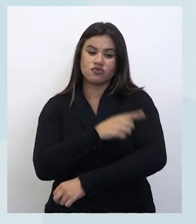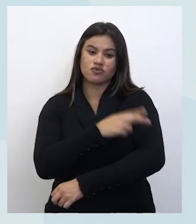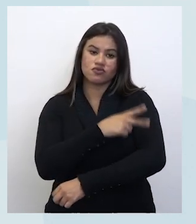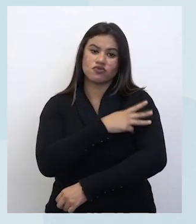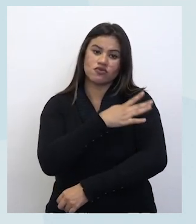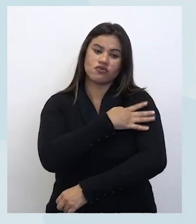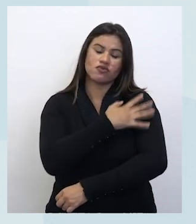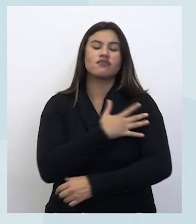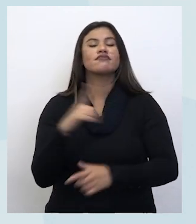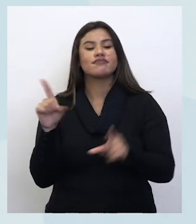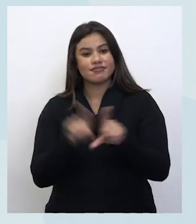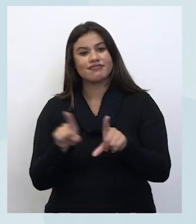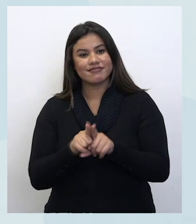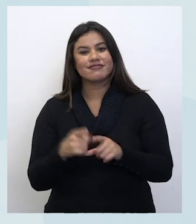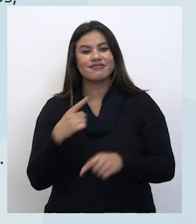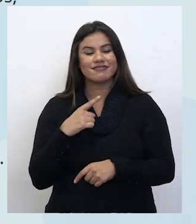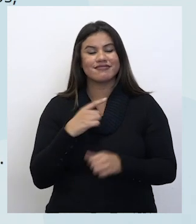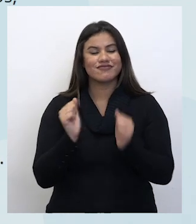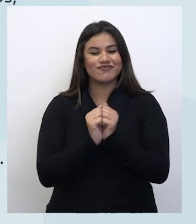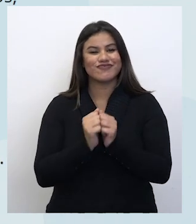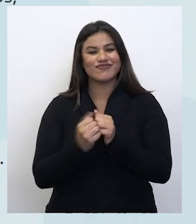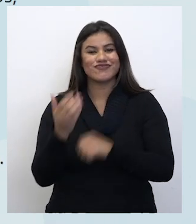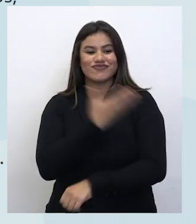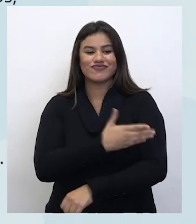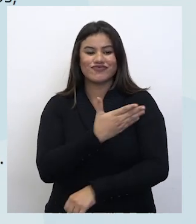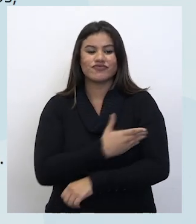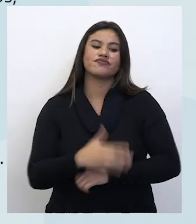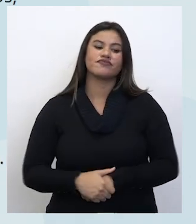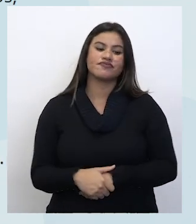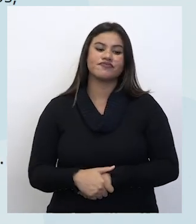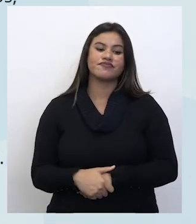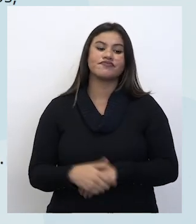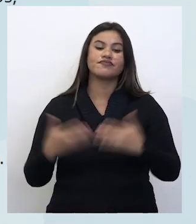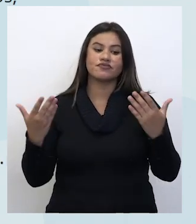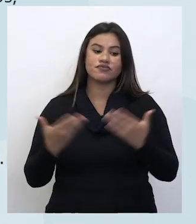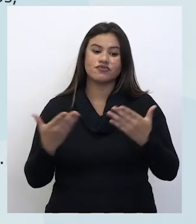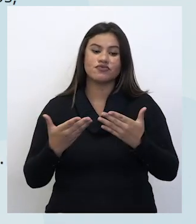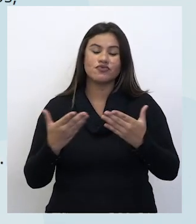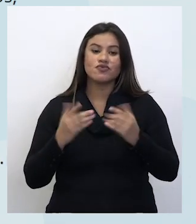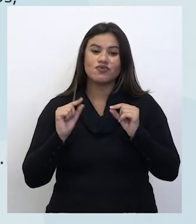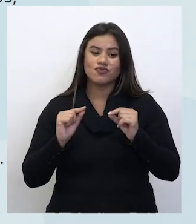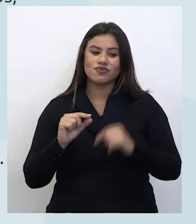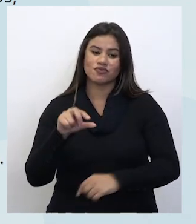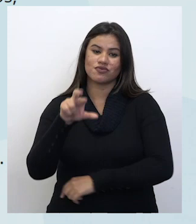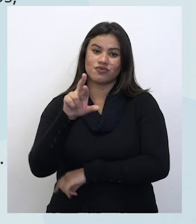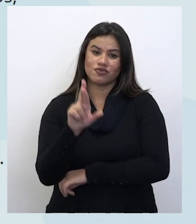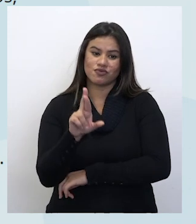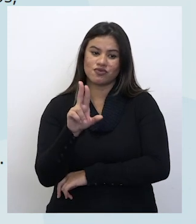com essas competências socioemocionais. O que a gente vai ver agora? A gente vai falar sobre as